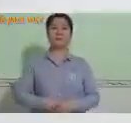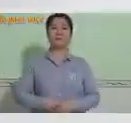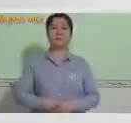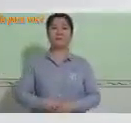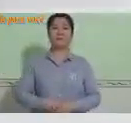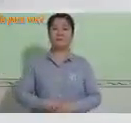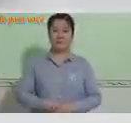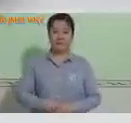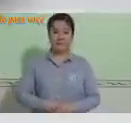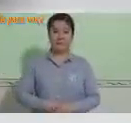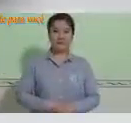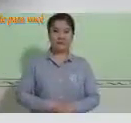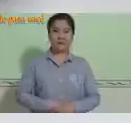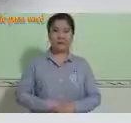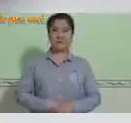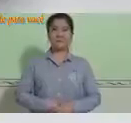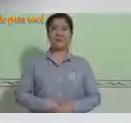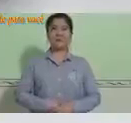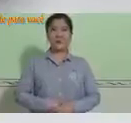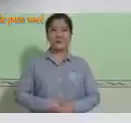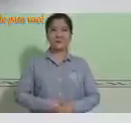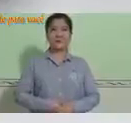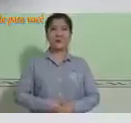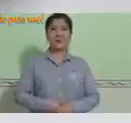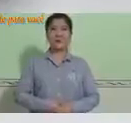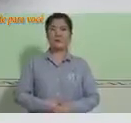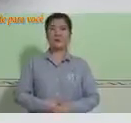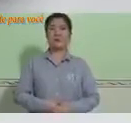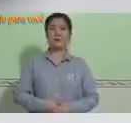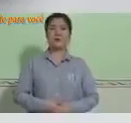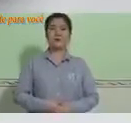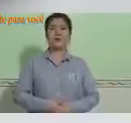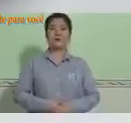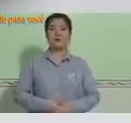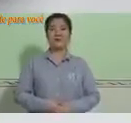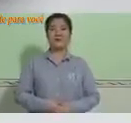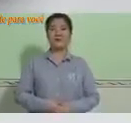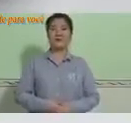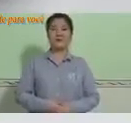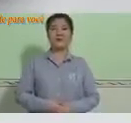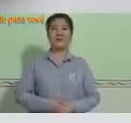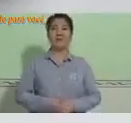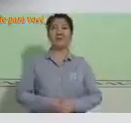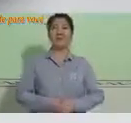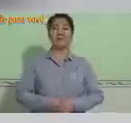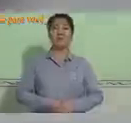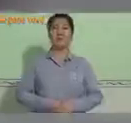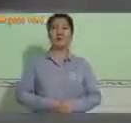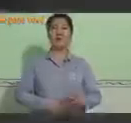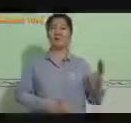Além disso, os homens também precisam dar informações sobre a presença de hérnias inguinais, trauma ou torção